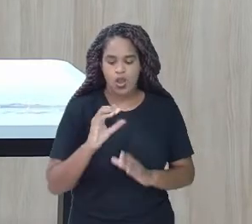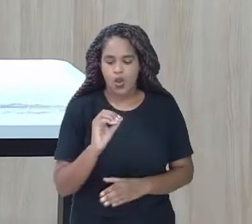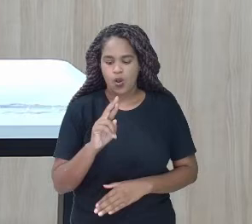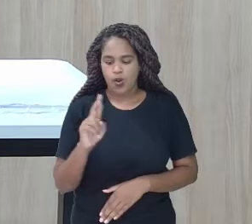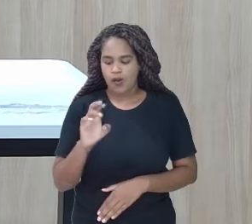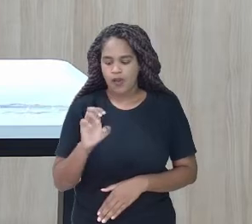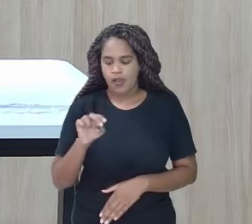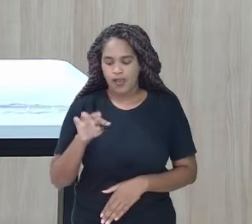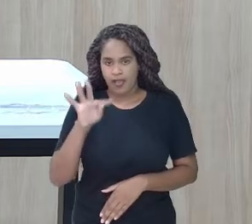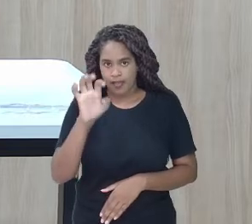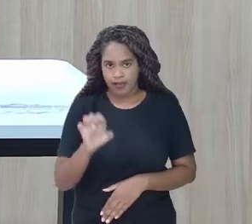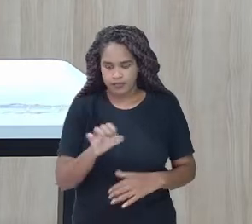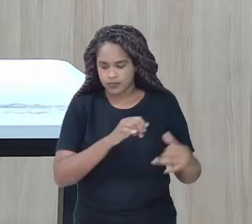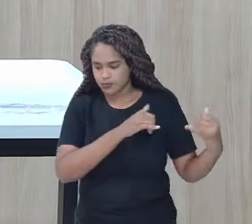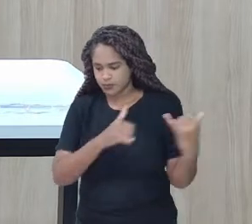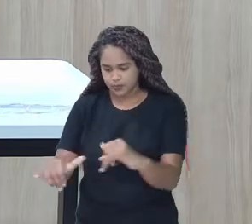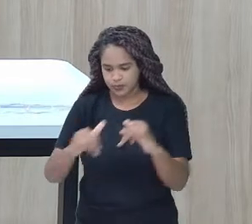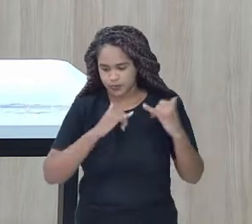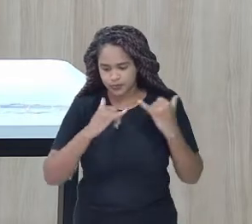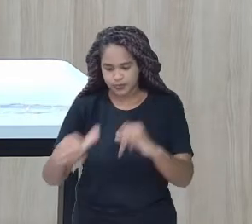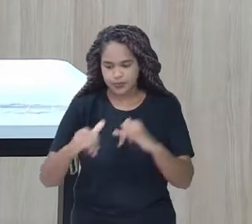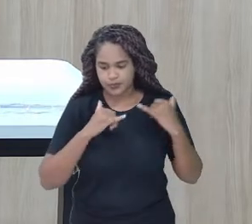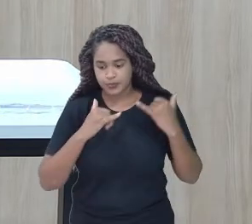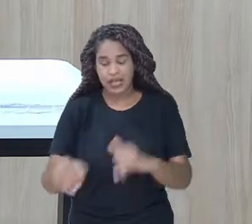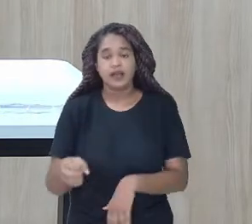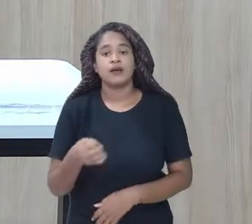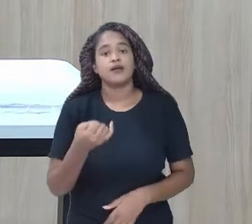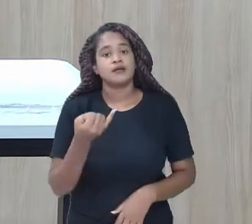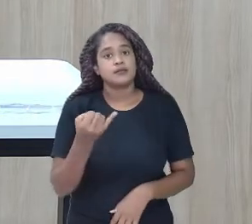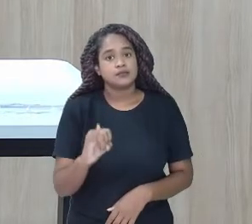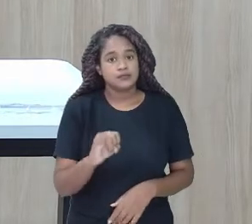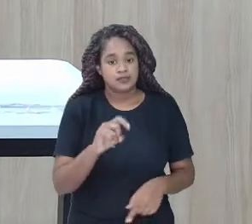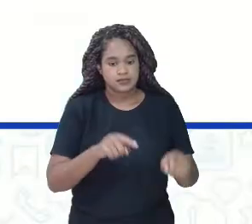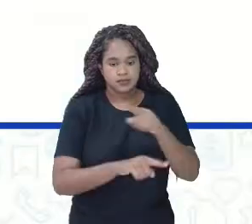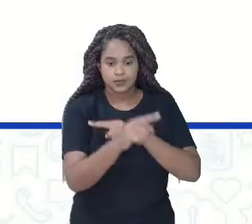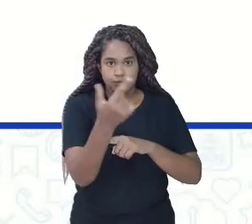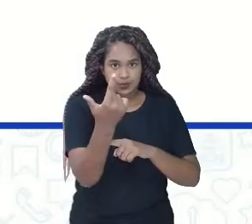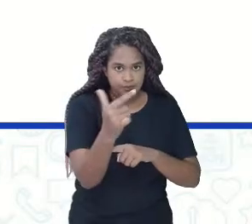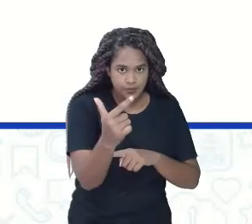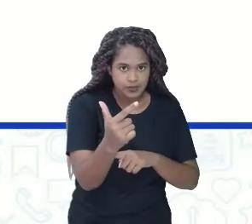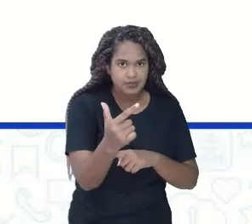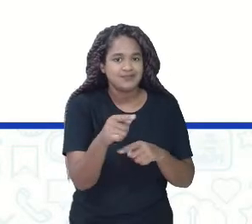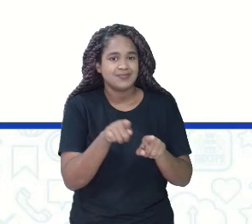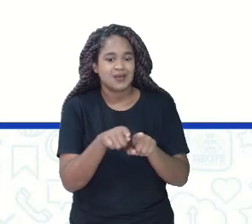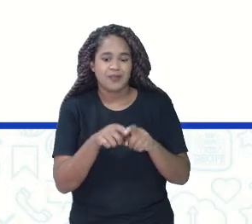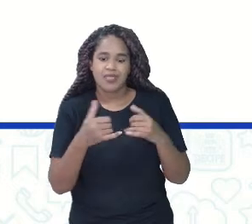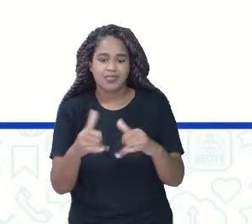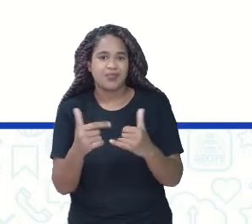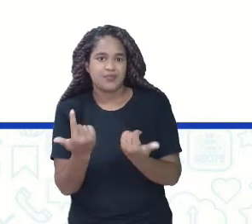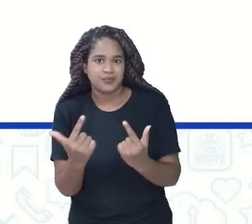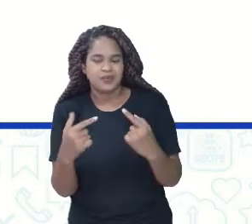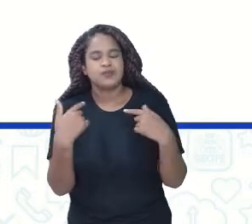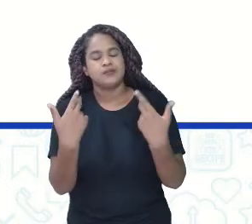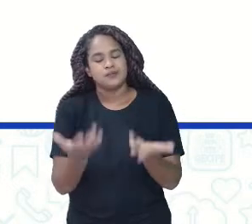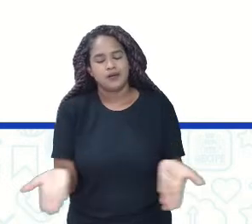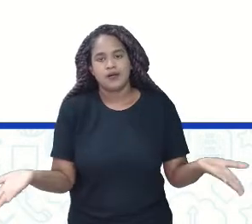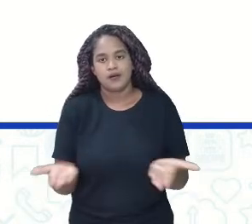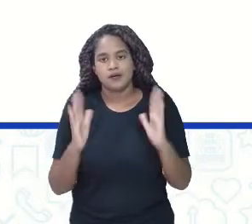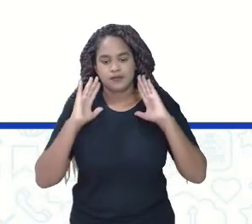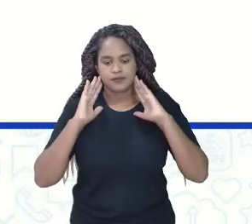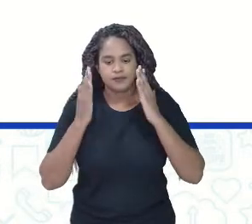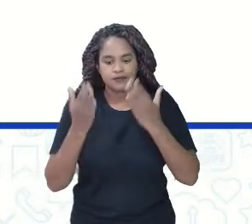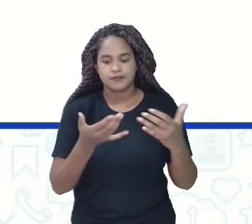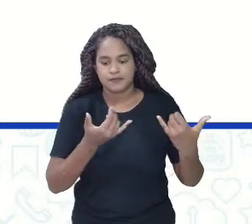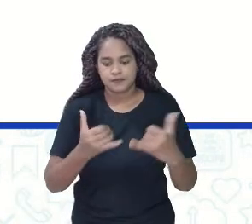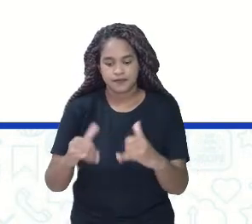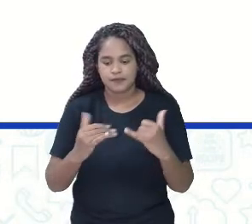circuitos elétricos, né? Sem o circuito, não há corrente elétrica. E a corrente elétrica, o que é? Então, é um fluxo